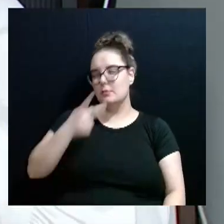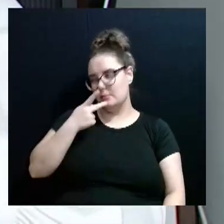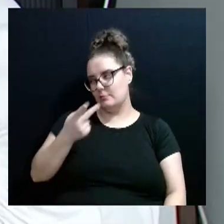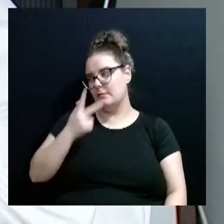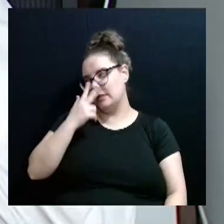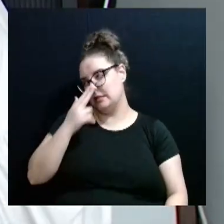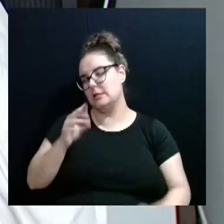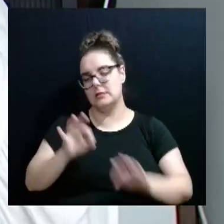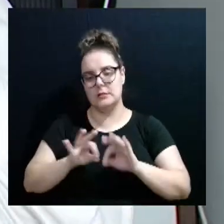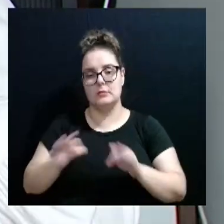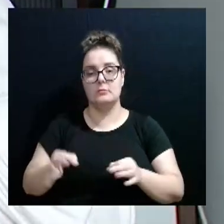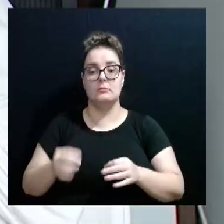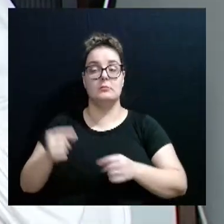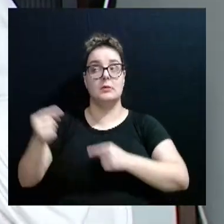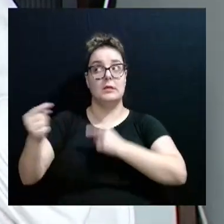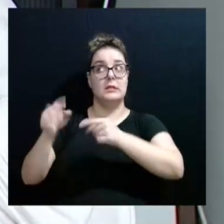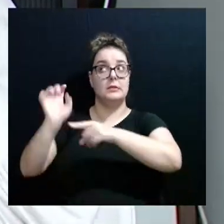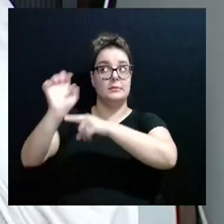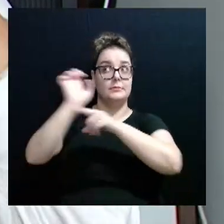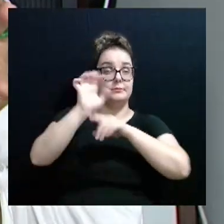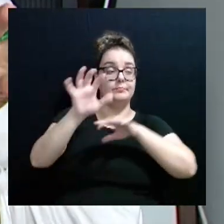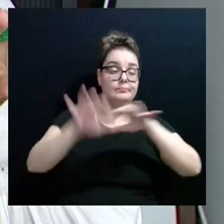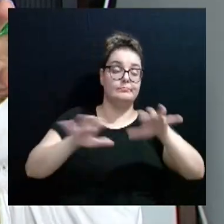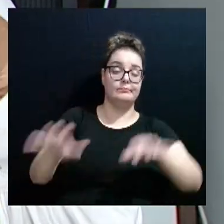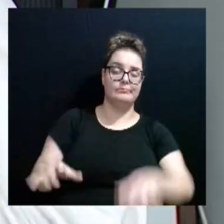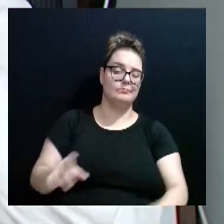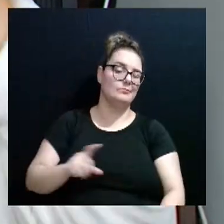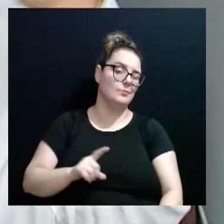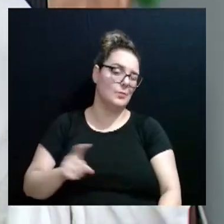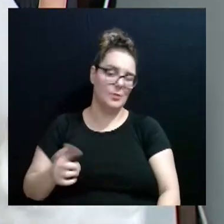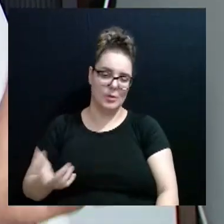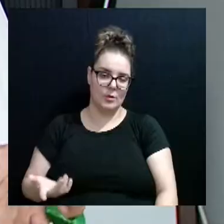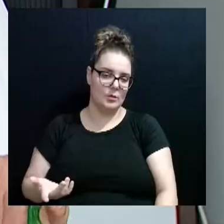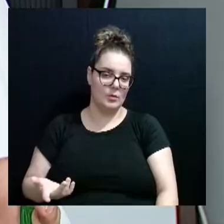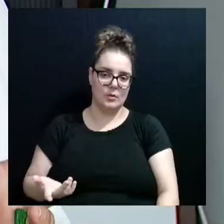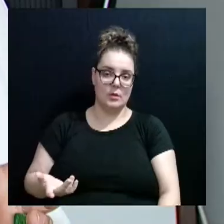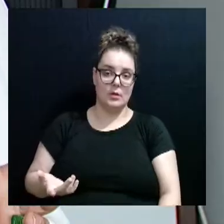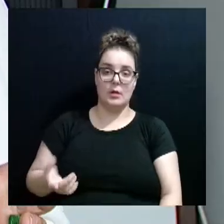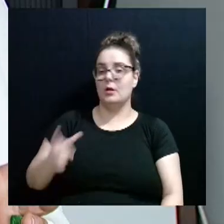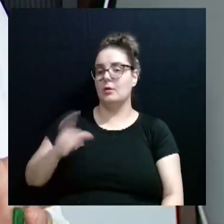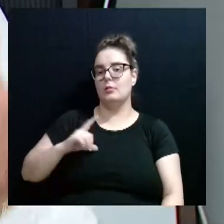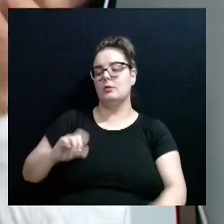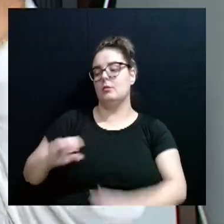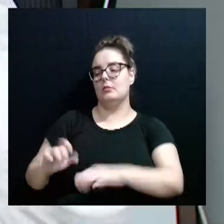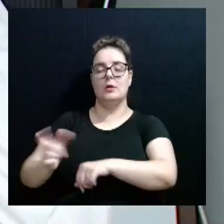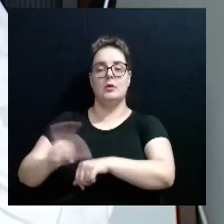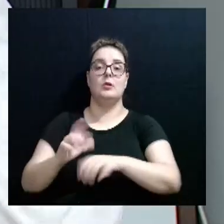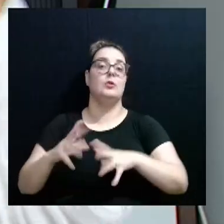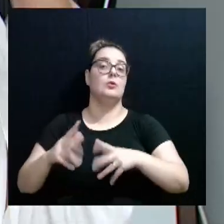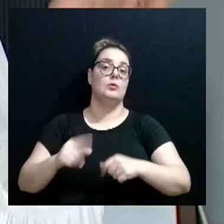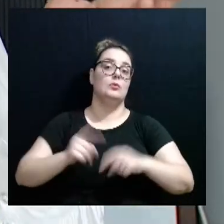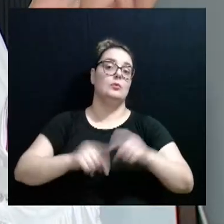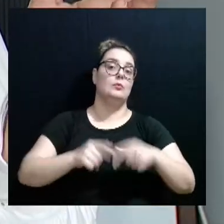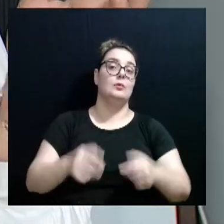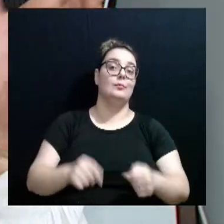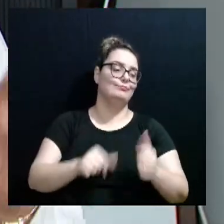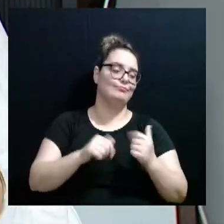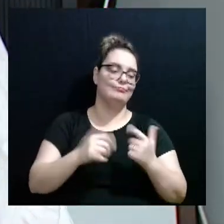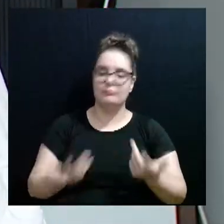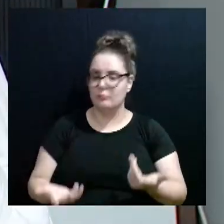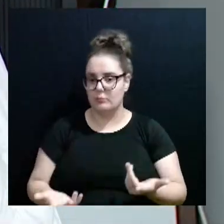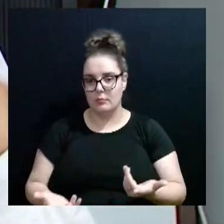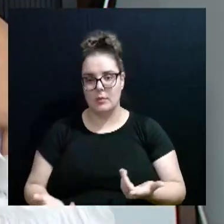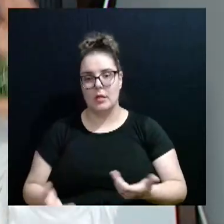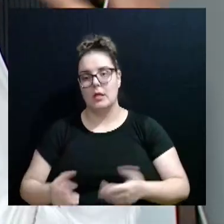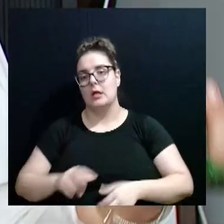estado, com cada setor, não é assim, eu tenho uma empresa de comércio, todos os meus produtos têm benefício. Às vezes de milhares de produtos eu